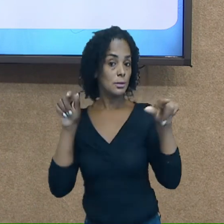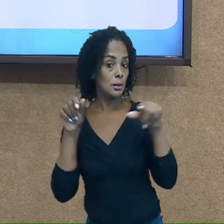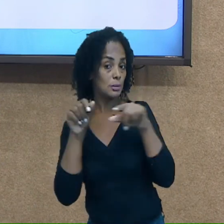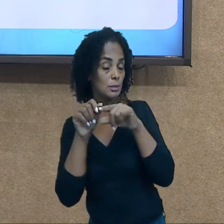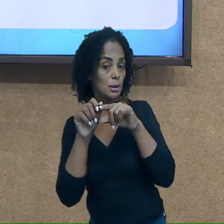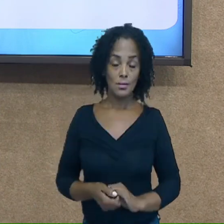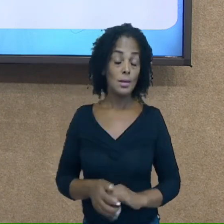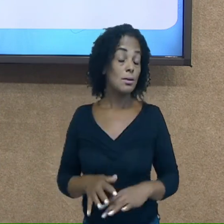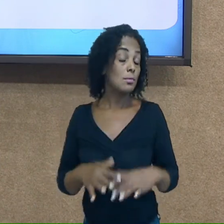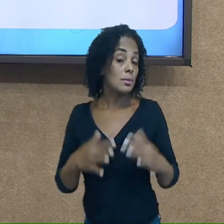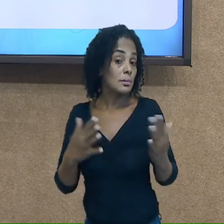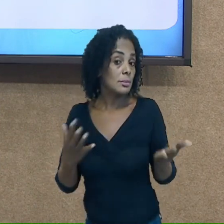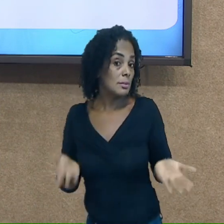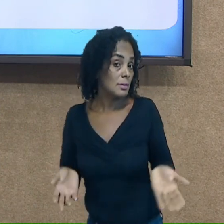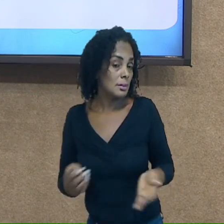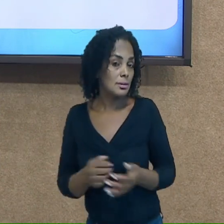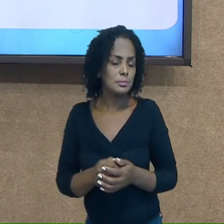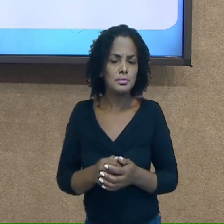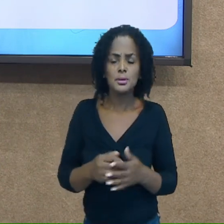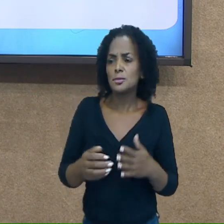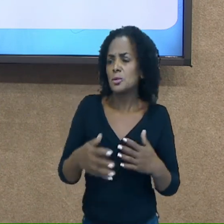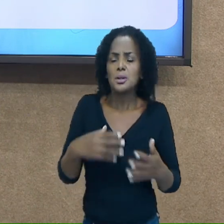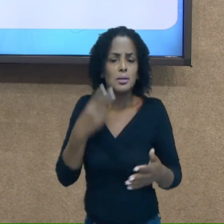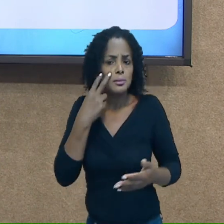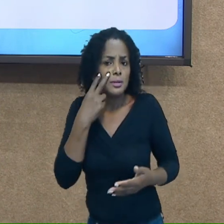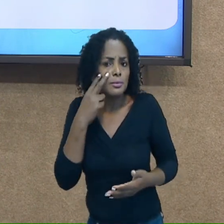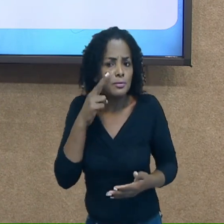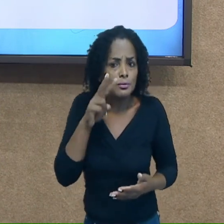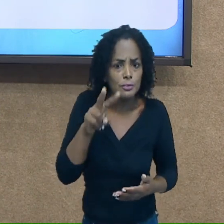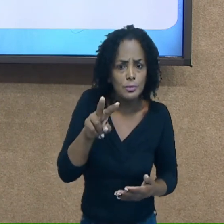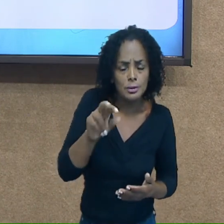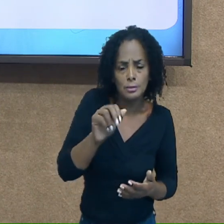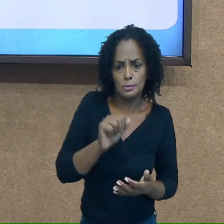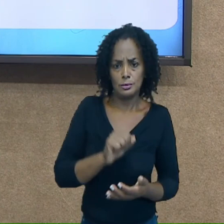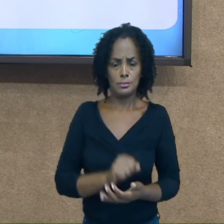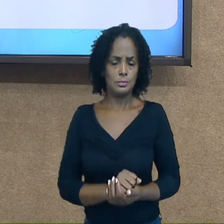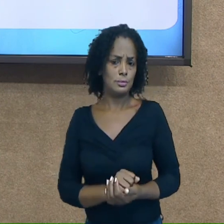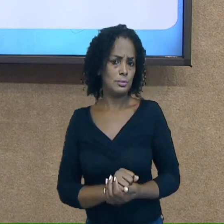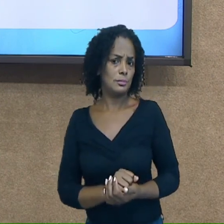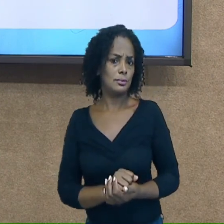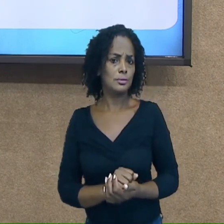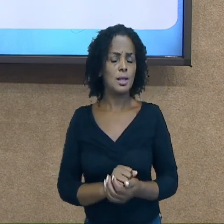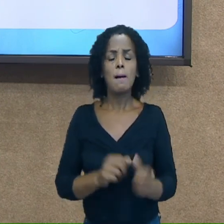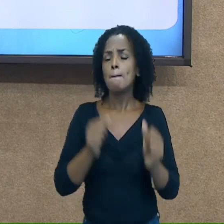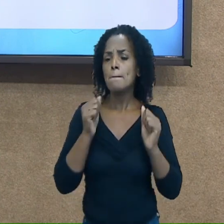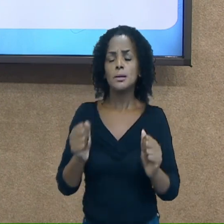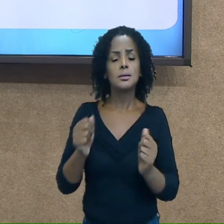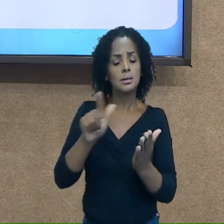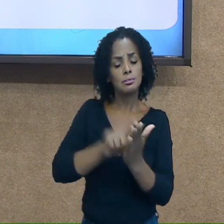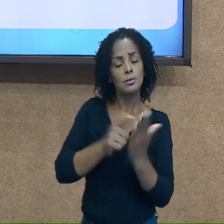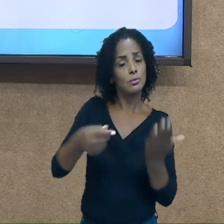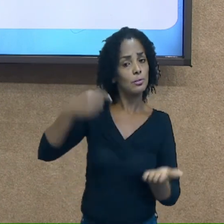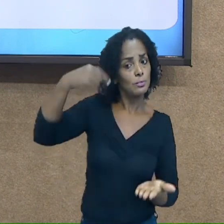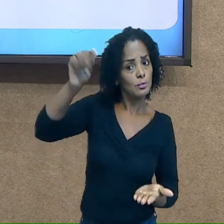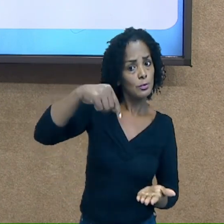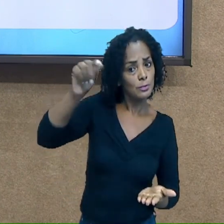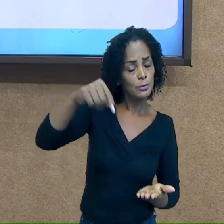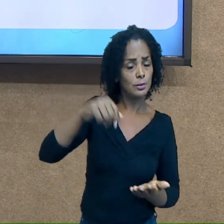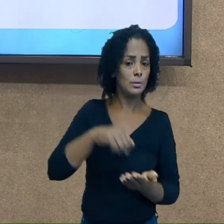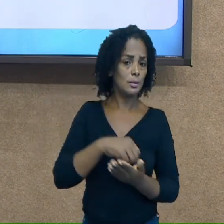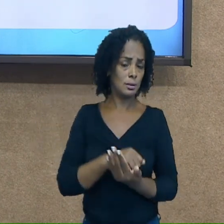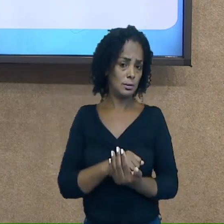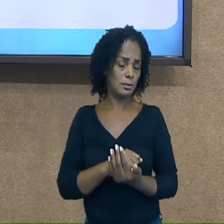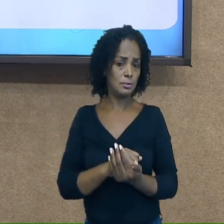esta figura. Ou seja, aquilo que você está averiguando. Pode ser a folha inteira, que você